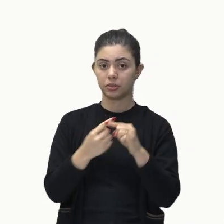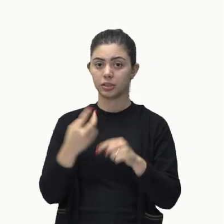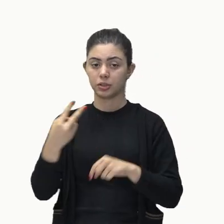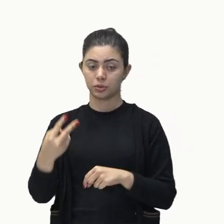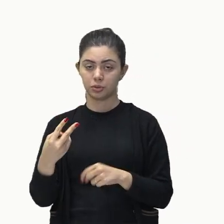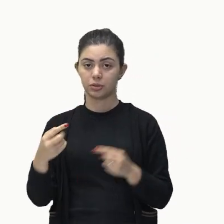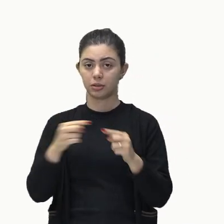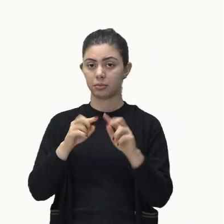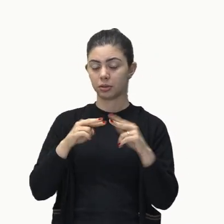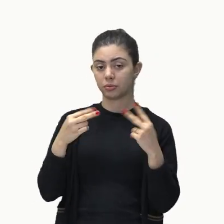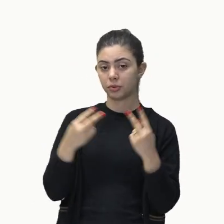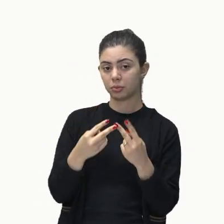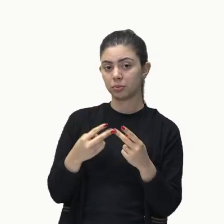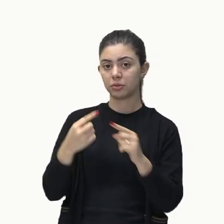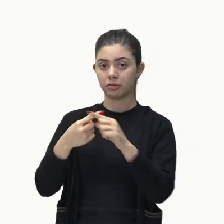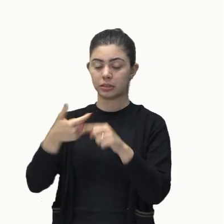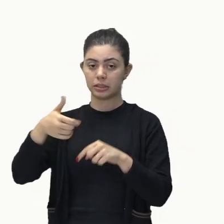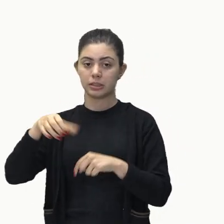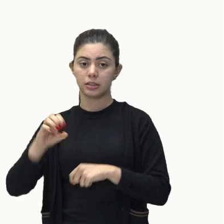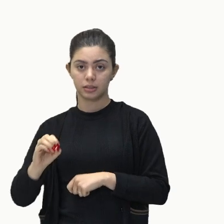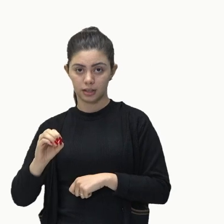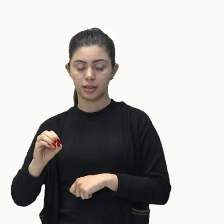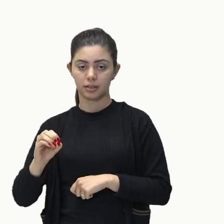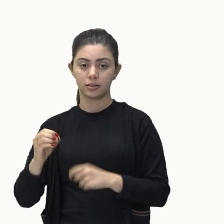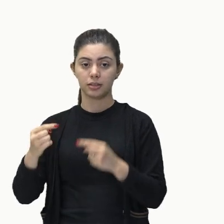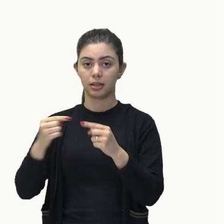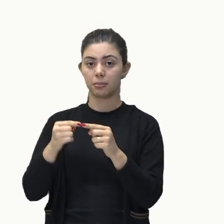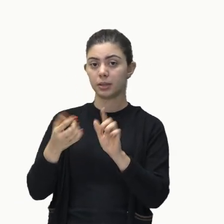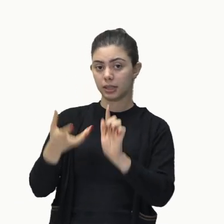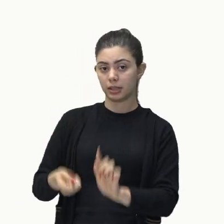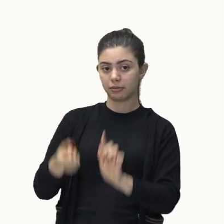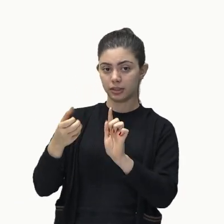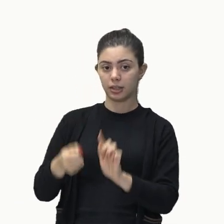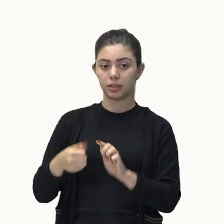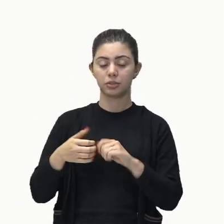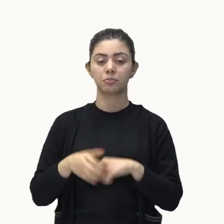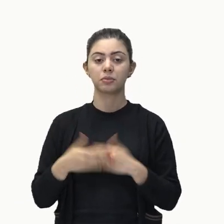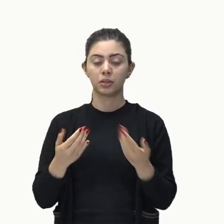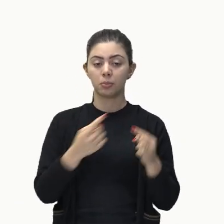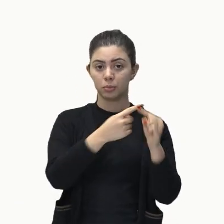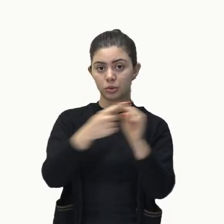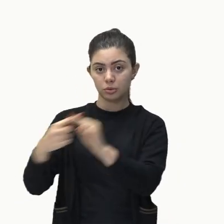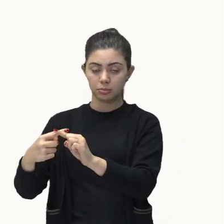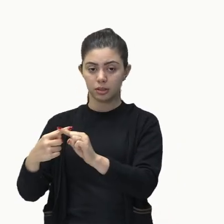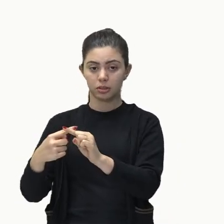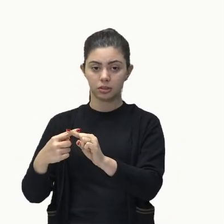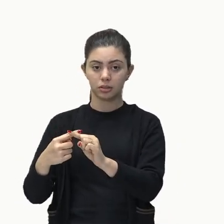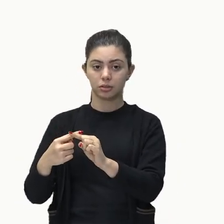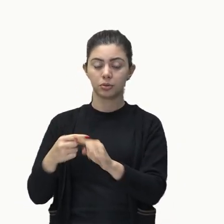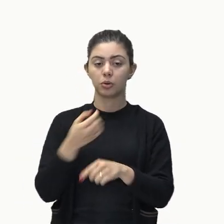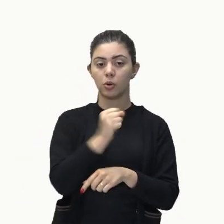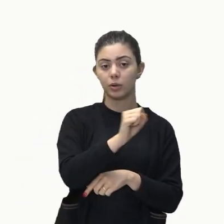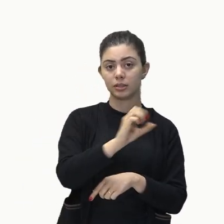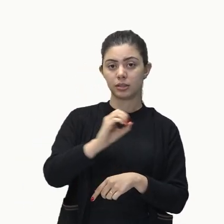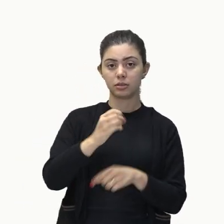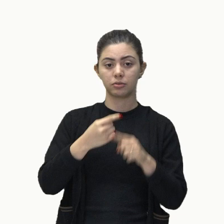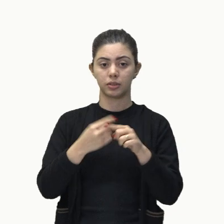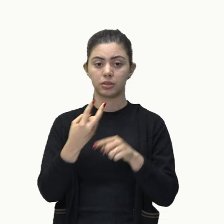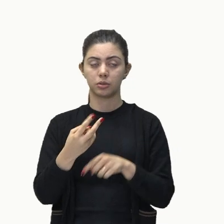que é o volume, vezes 10, que é a gravidade. Multiplicando 800 vezes 2, a gente tem